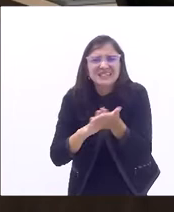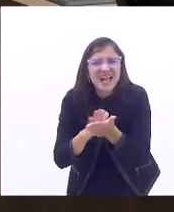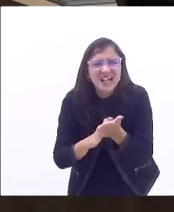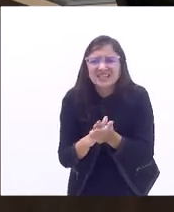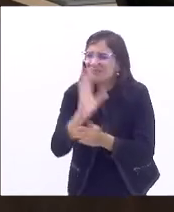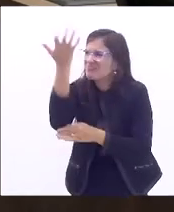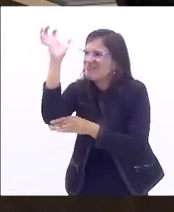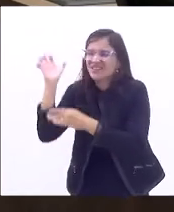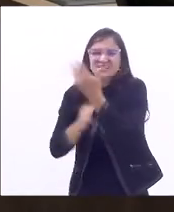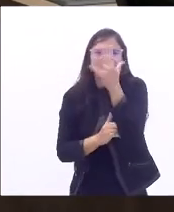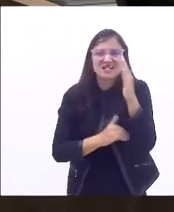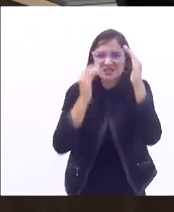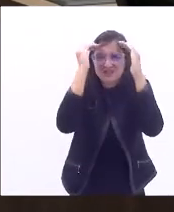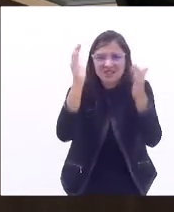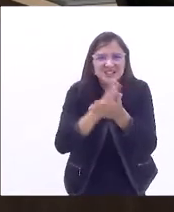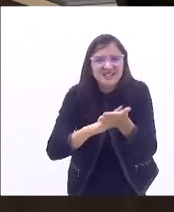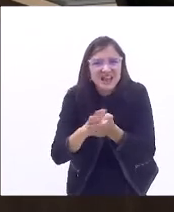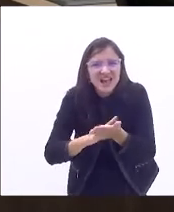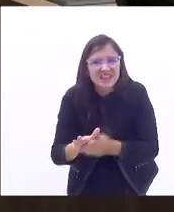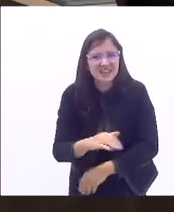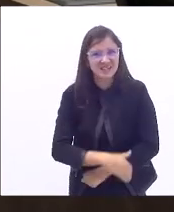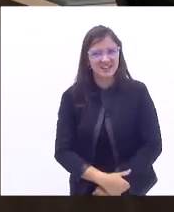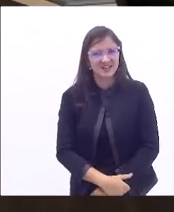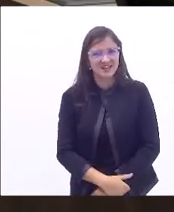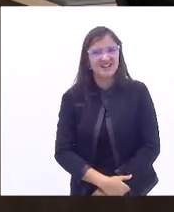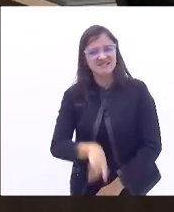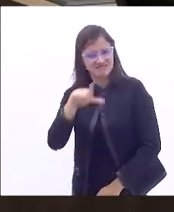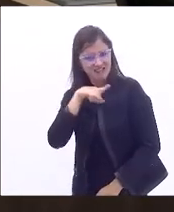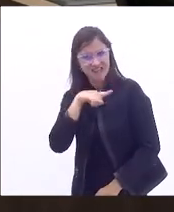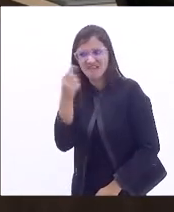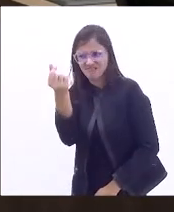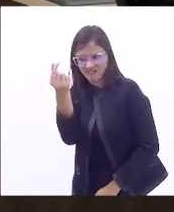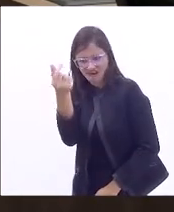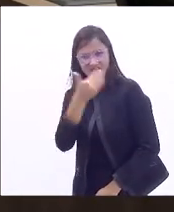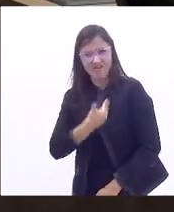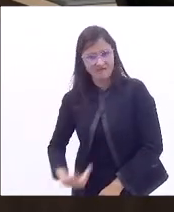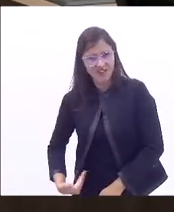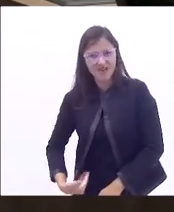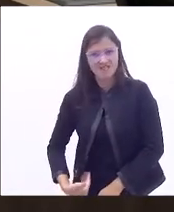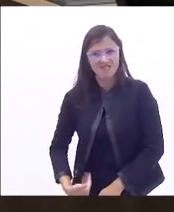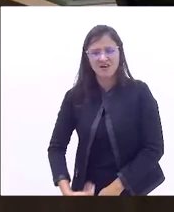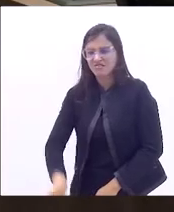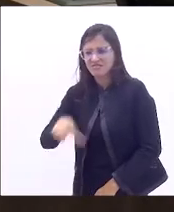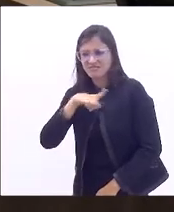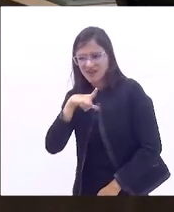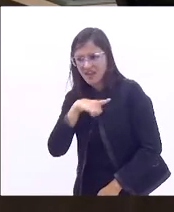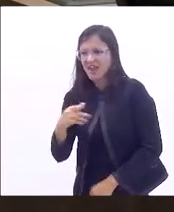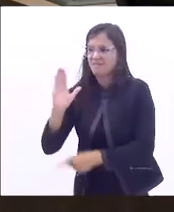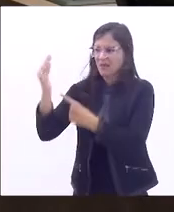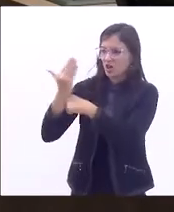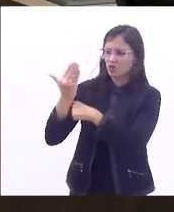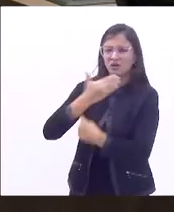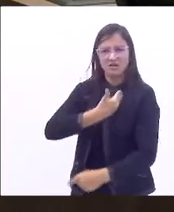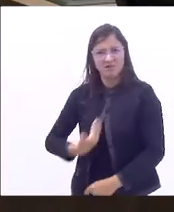com subsídio governamental para pagar menos impostos, ou